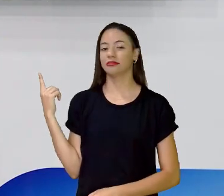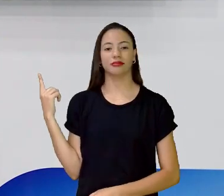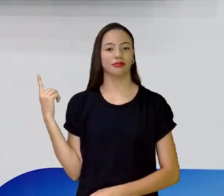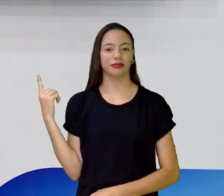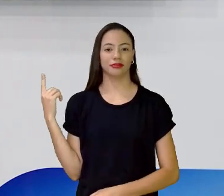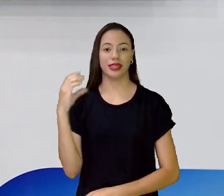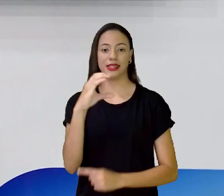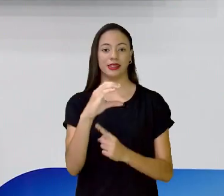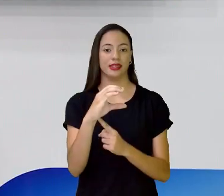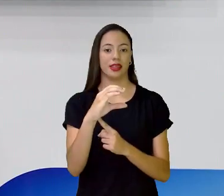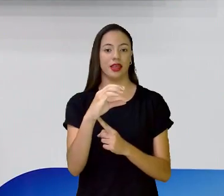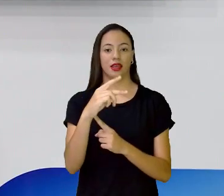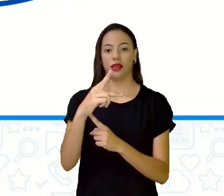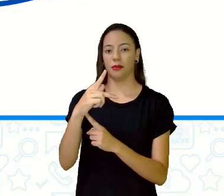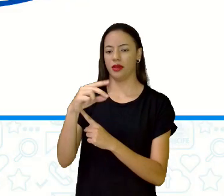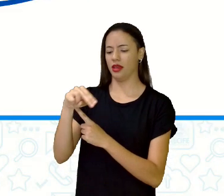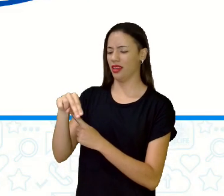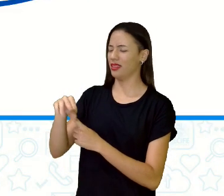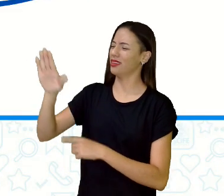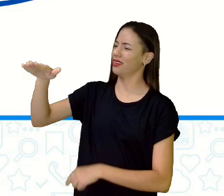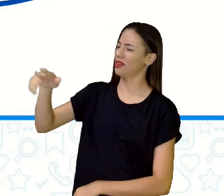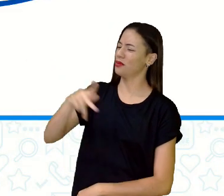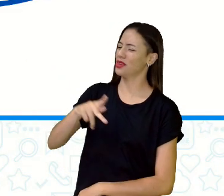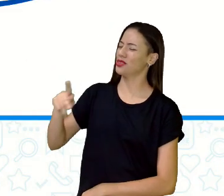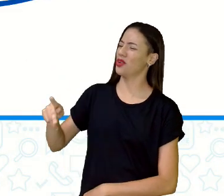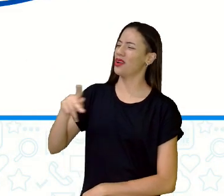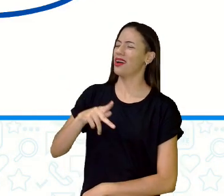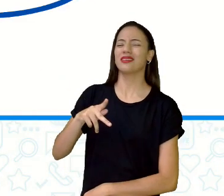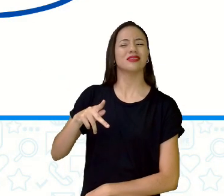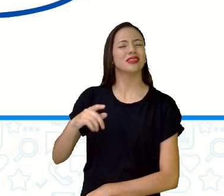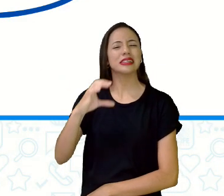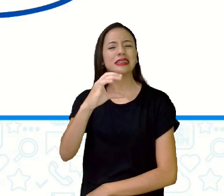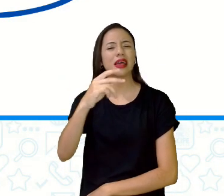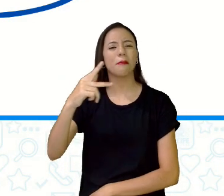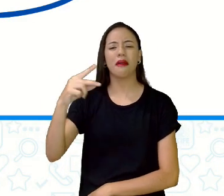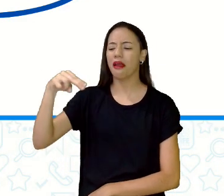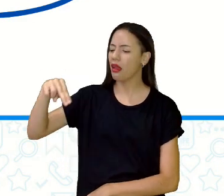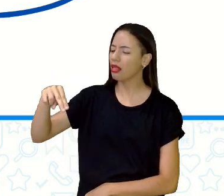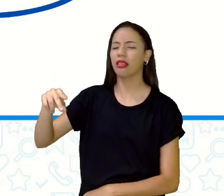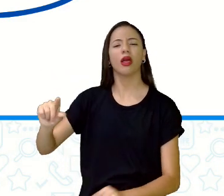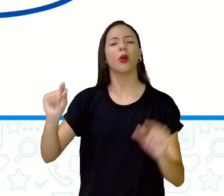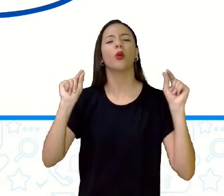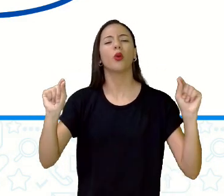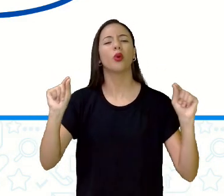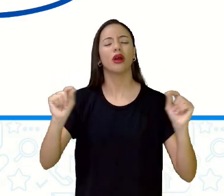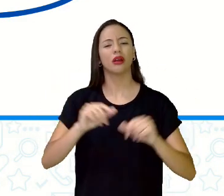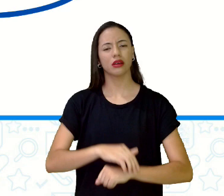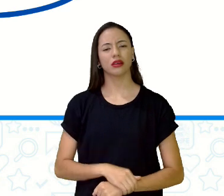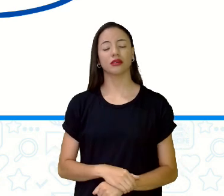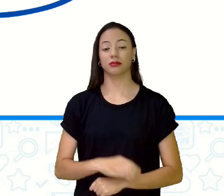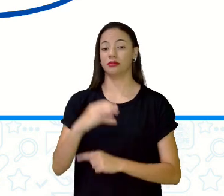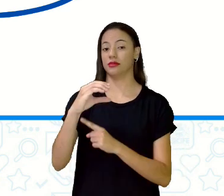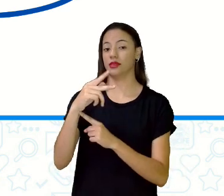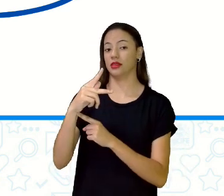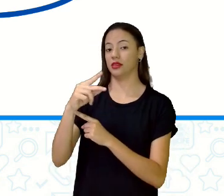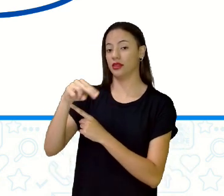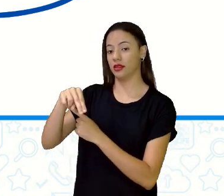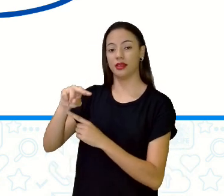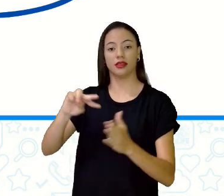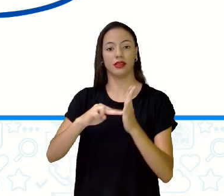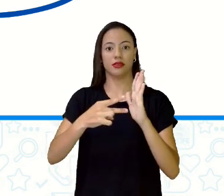ao CPN de hoje. Professora Keise, o que é CPN mesmo? Lembra para mim aí. CPN